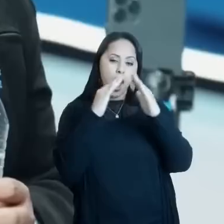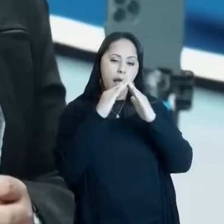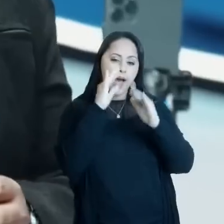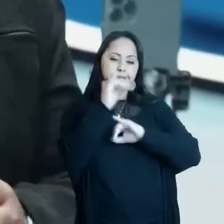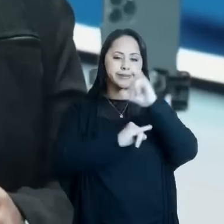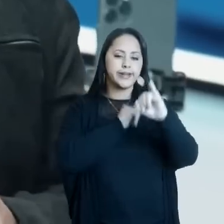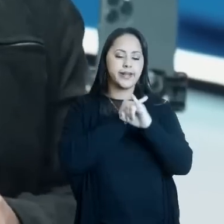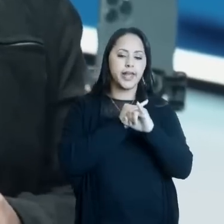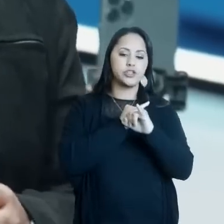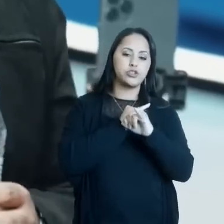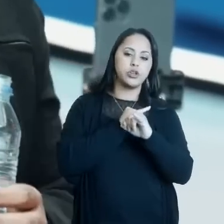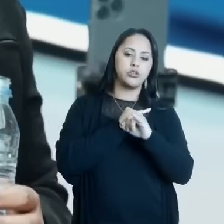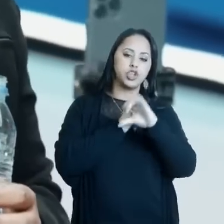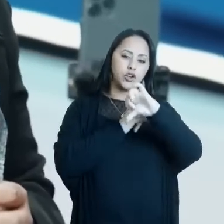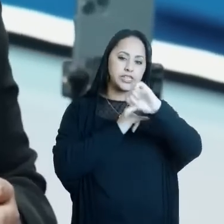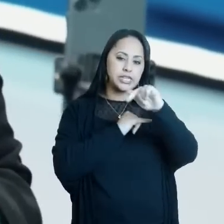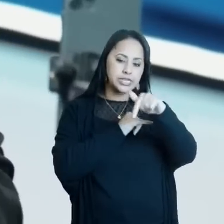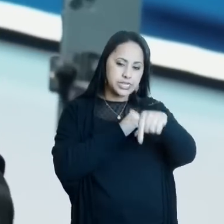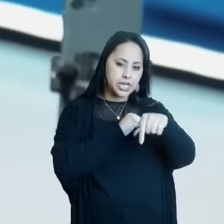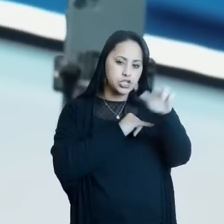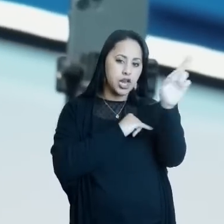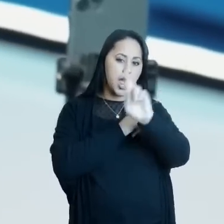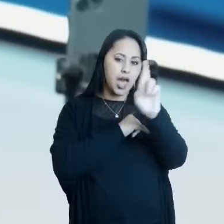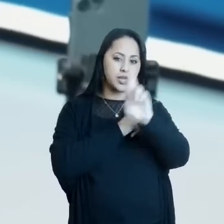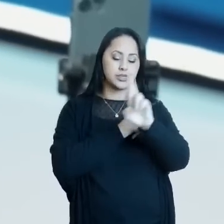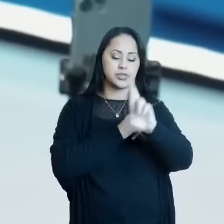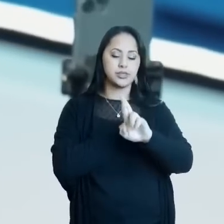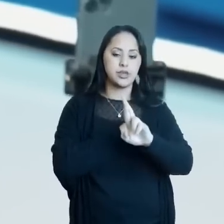R$97? Você tem alguma dúvida?